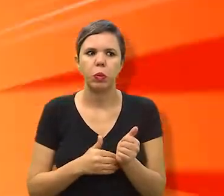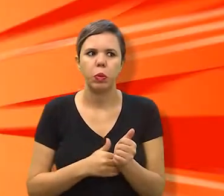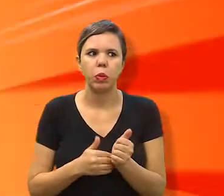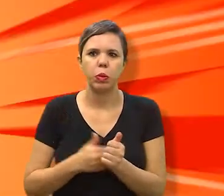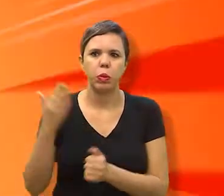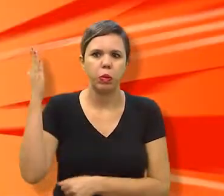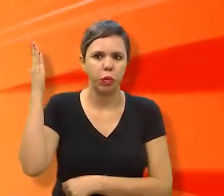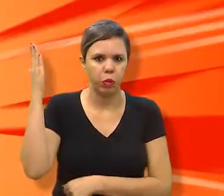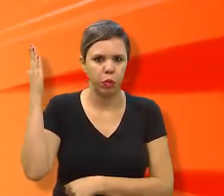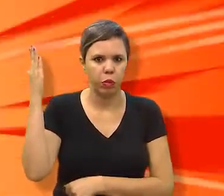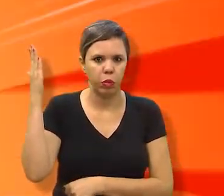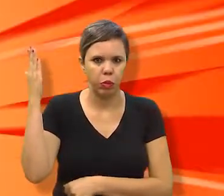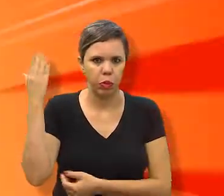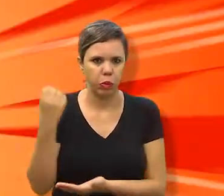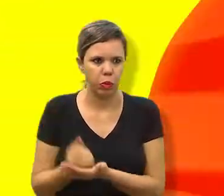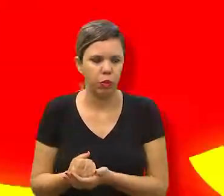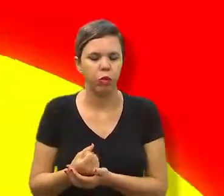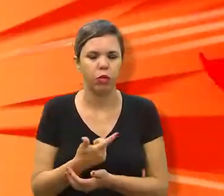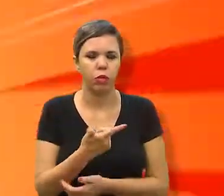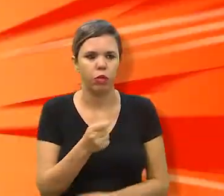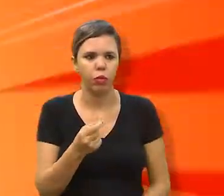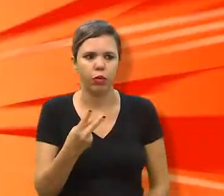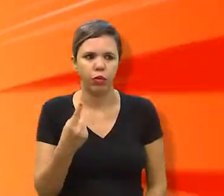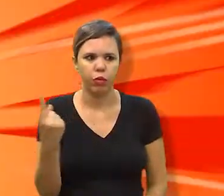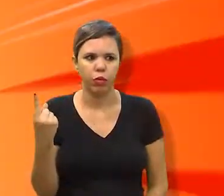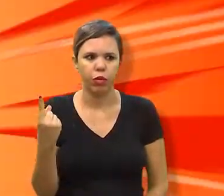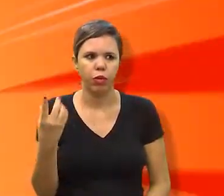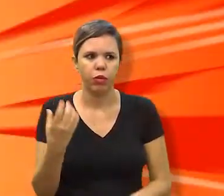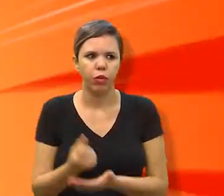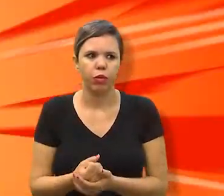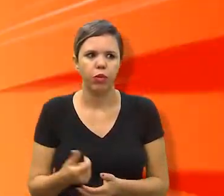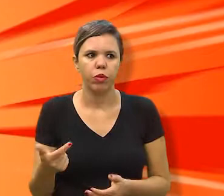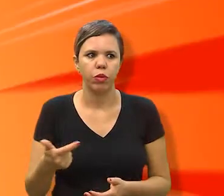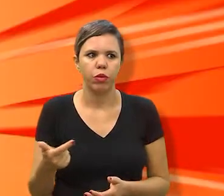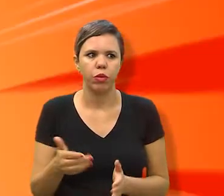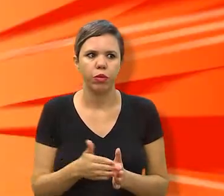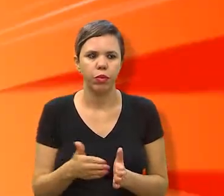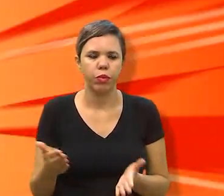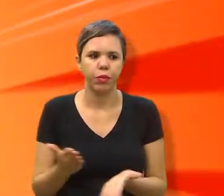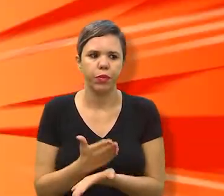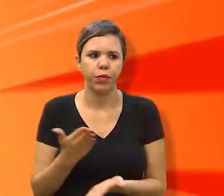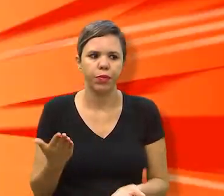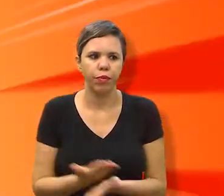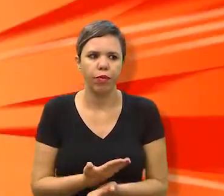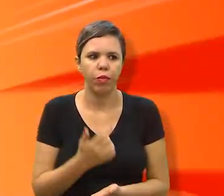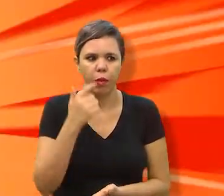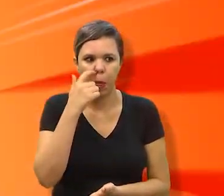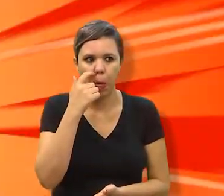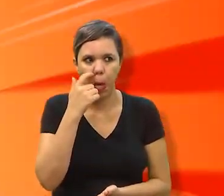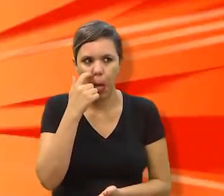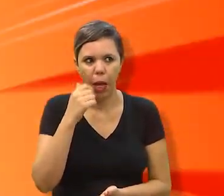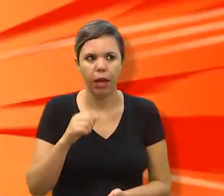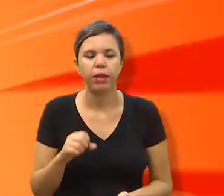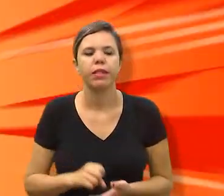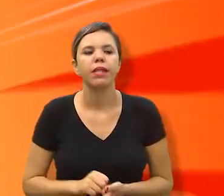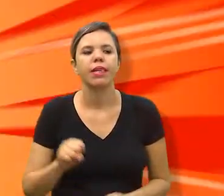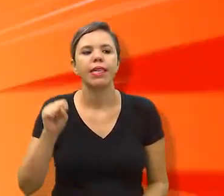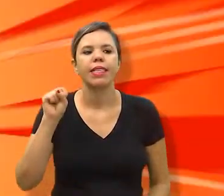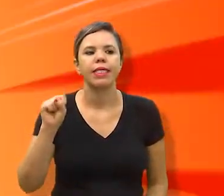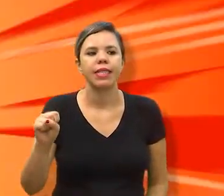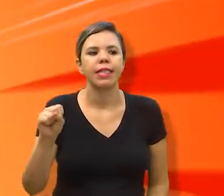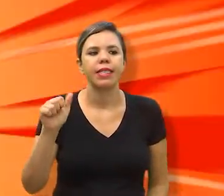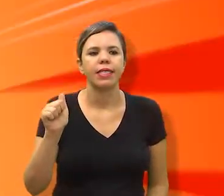1 e agora, em 2021, foi lançado o Arquivos Secretos 2, que é chamado Saruê. Então, a gente está